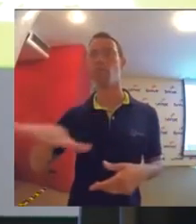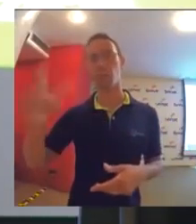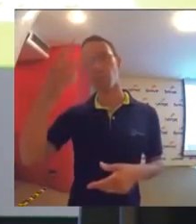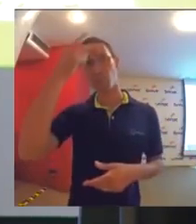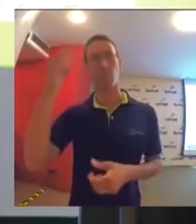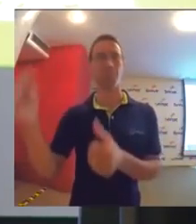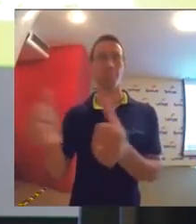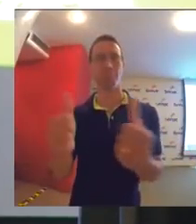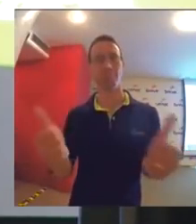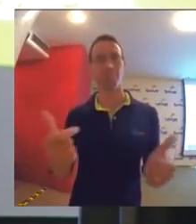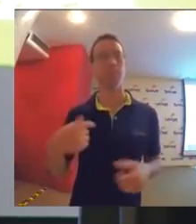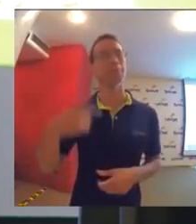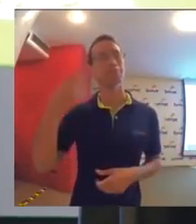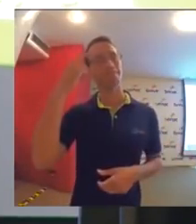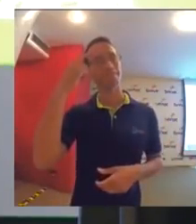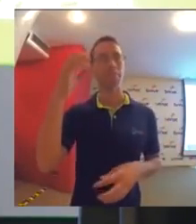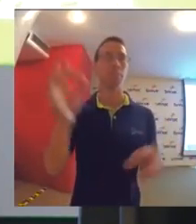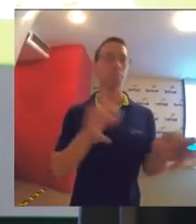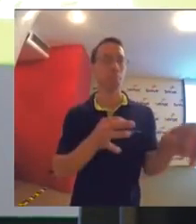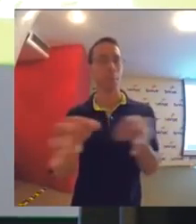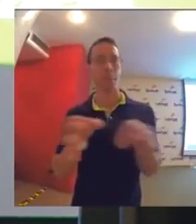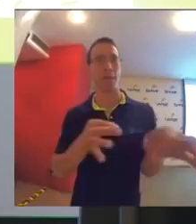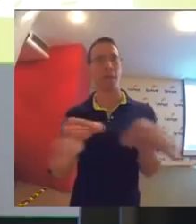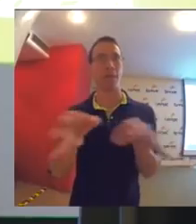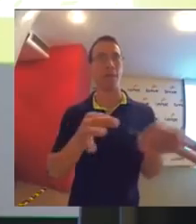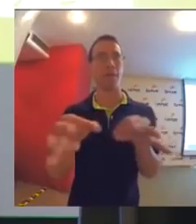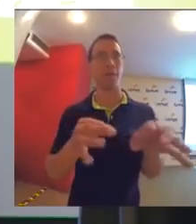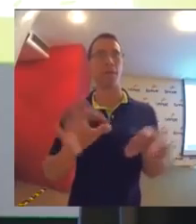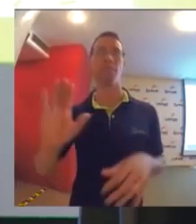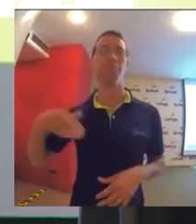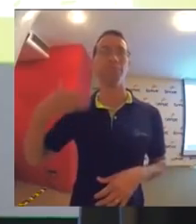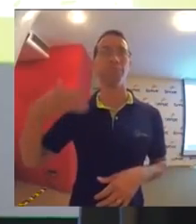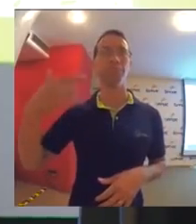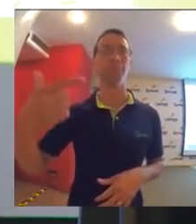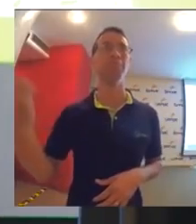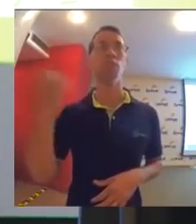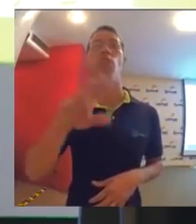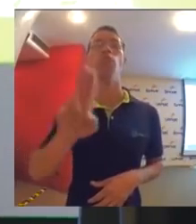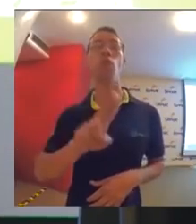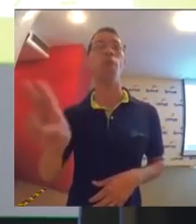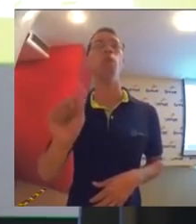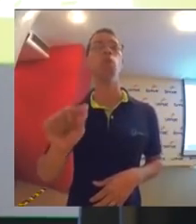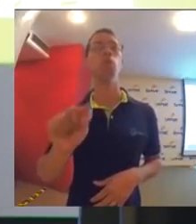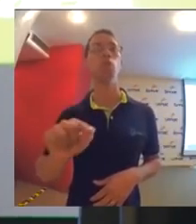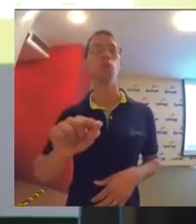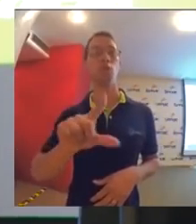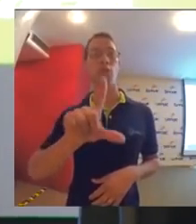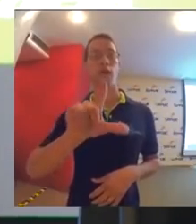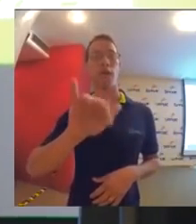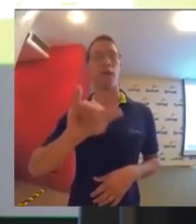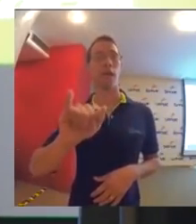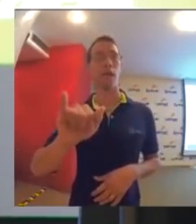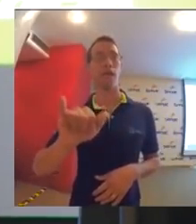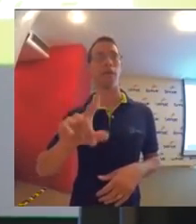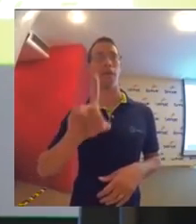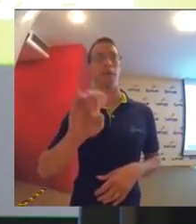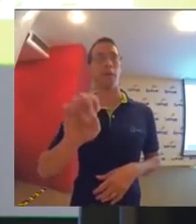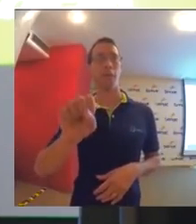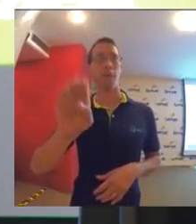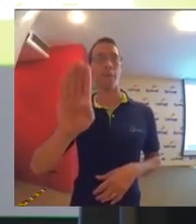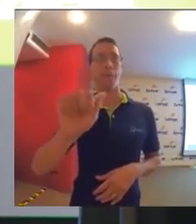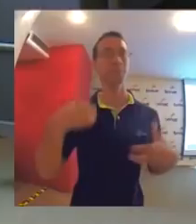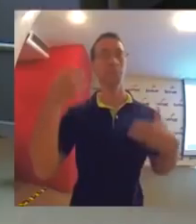maravilhosa, começámos a preparar aquilo que mais tarde deu pelo nome de Lei de Bases do Sistema Educativo em